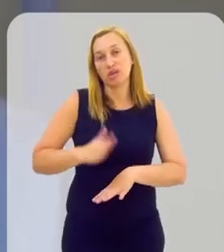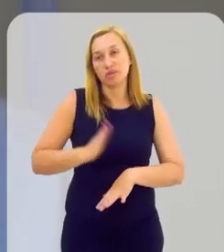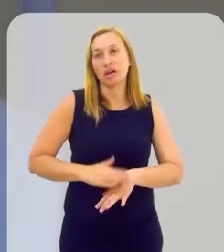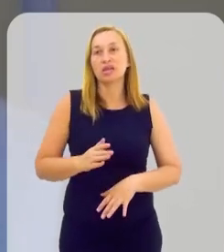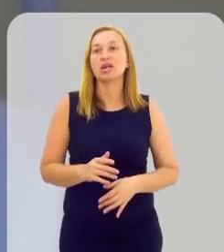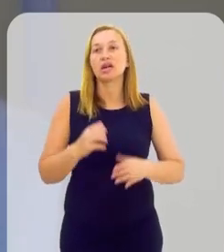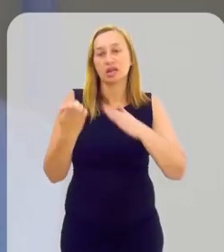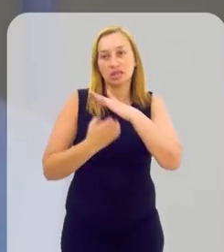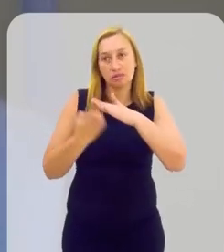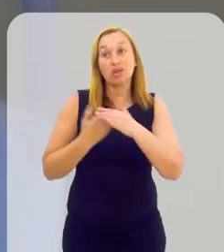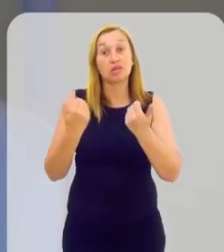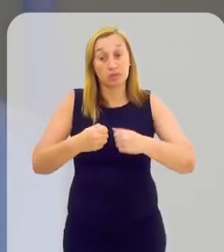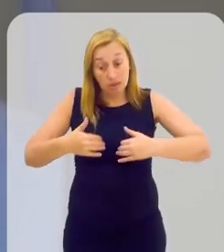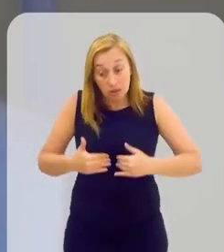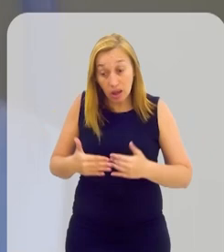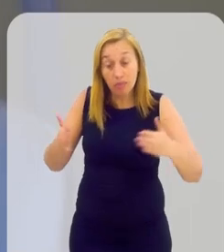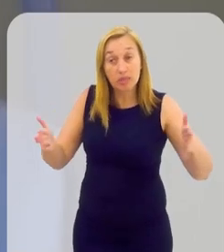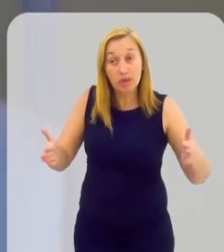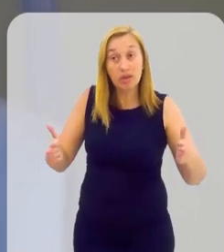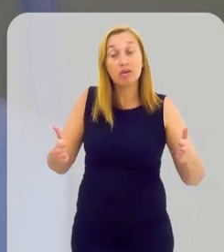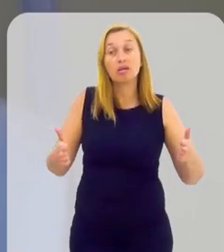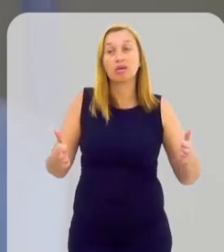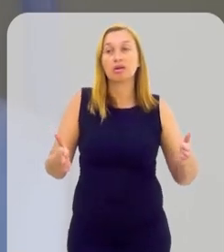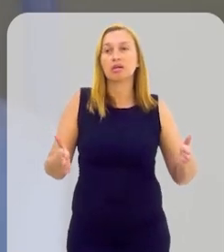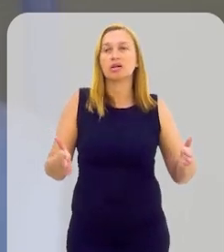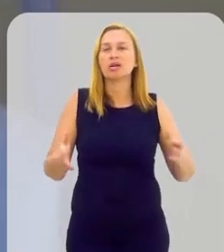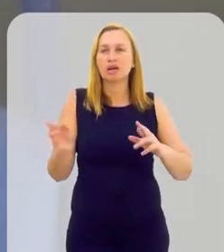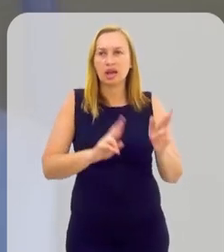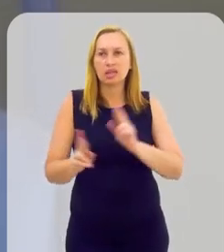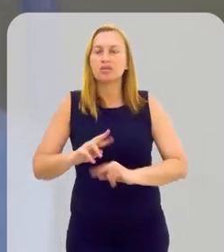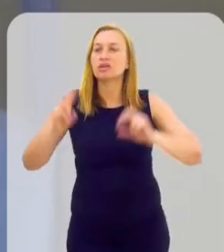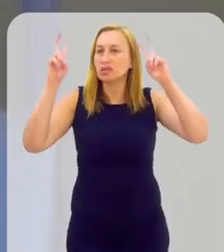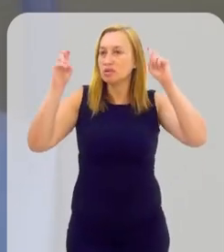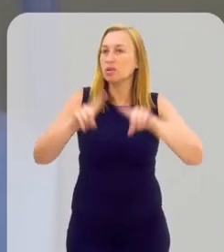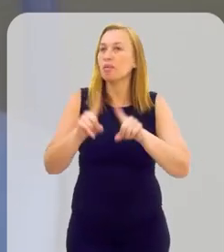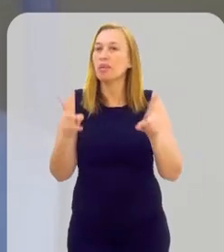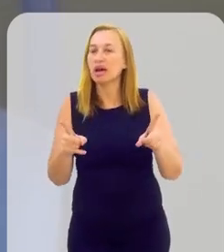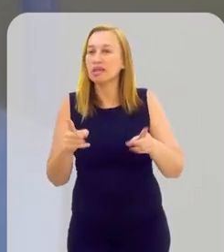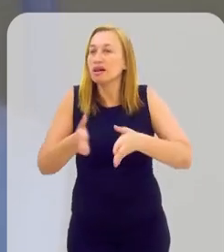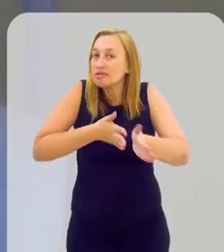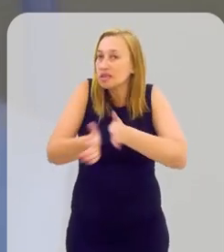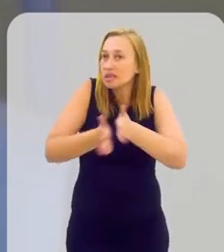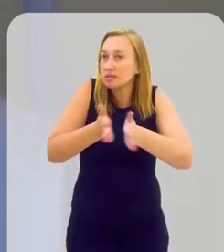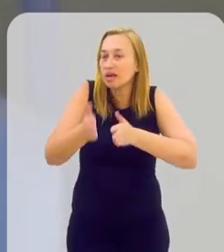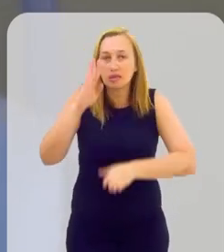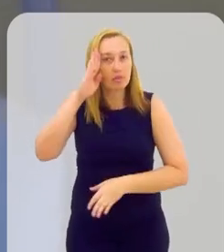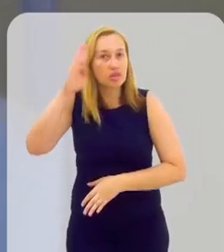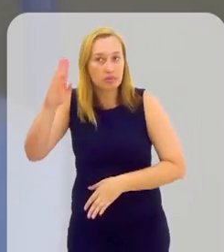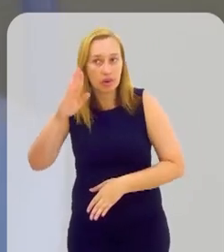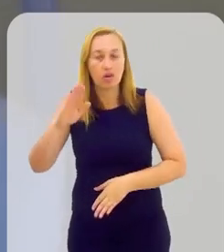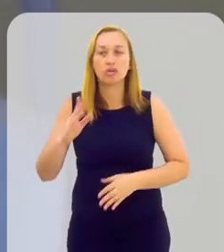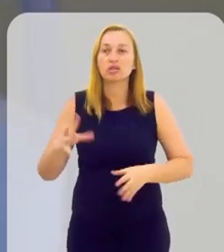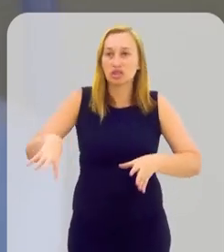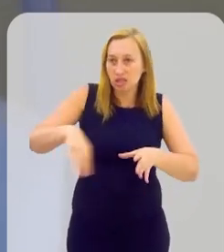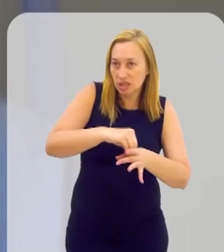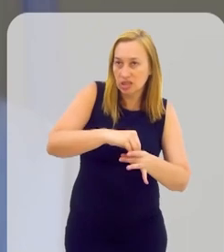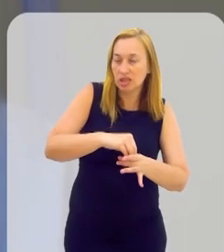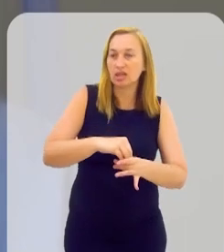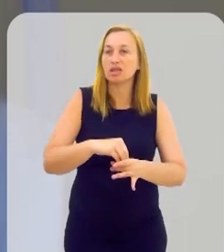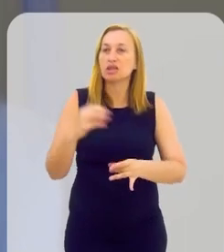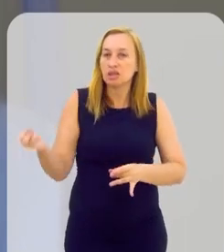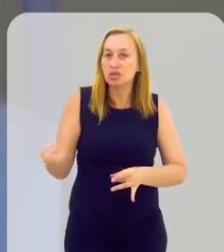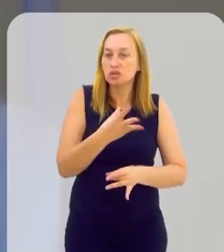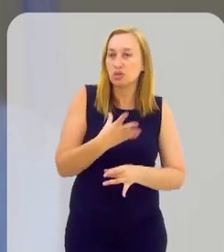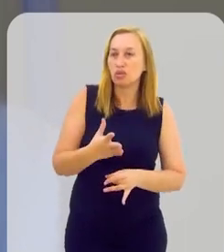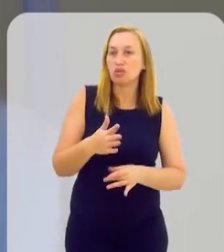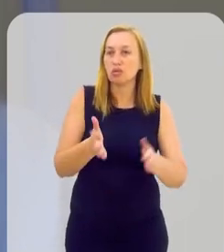viés que vai ser cobrado doravante cada vez mais, e as empresas estão abrindo, já estão tendo cuidado em relação a isso, mas a questão da